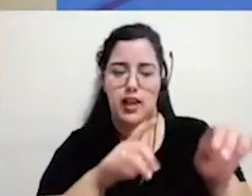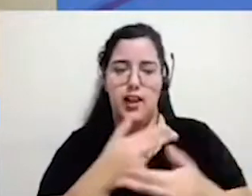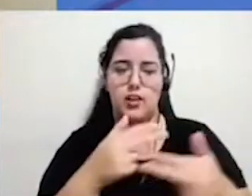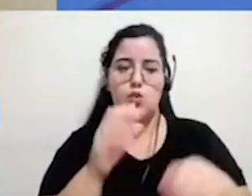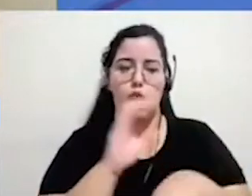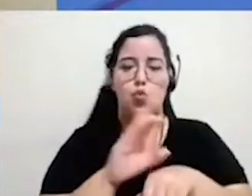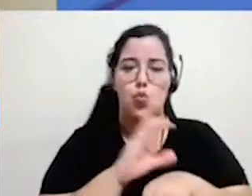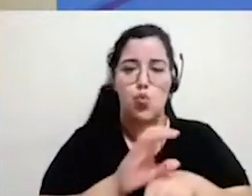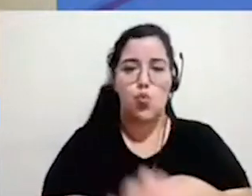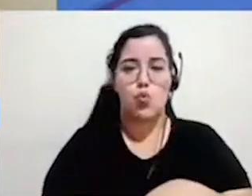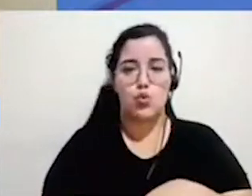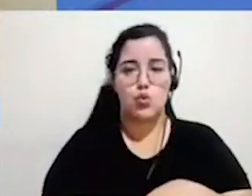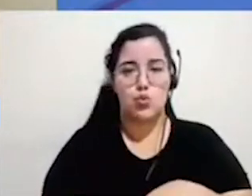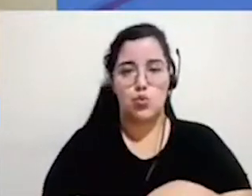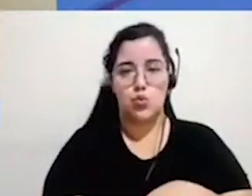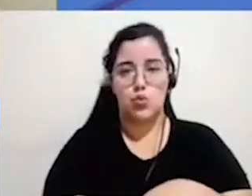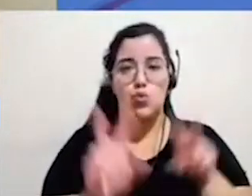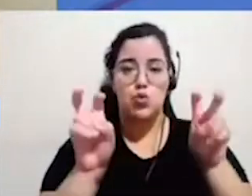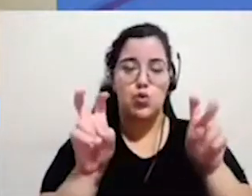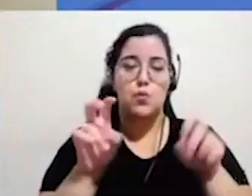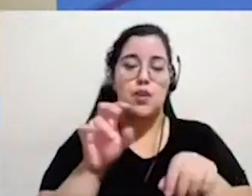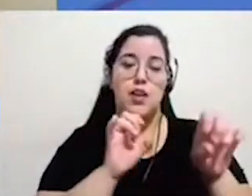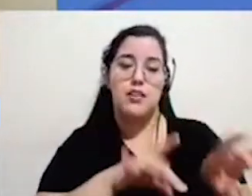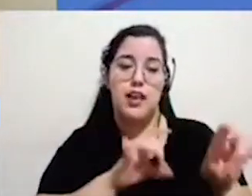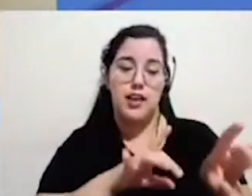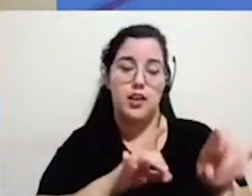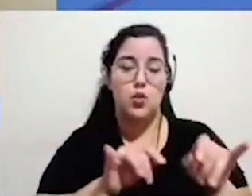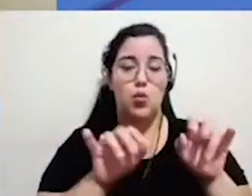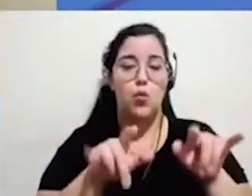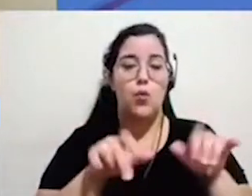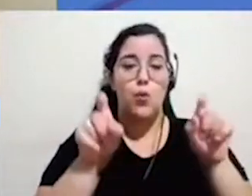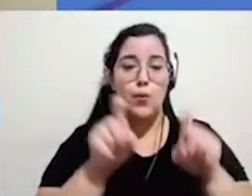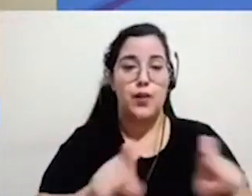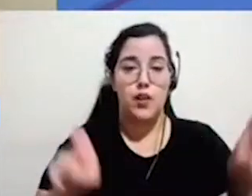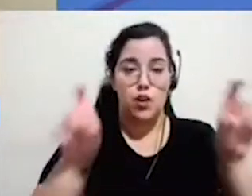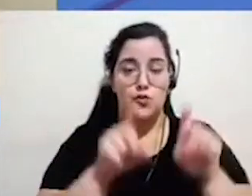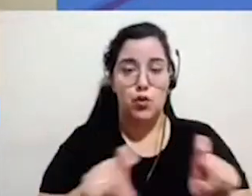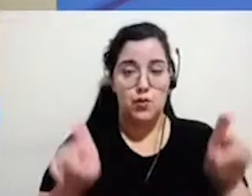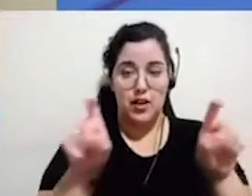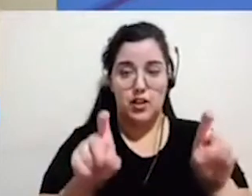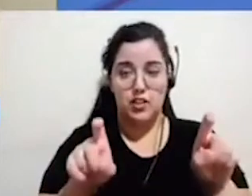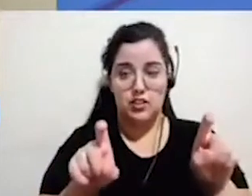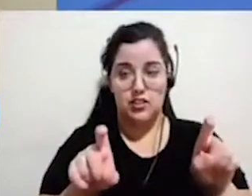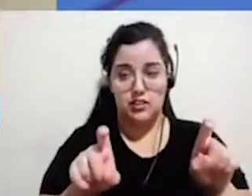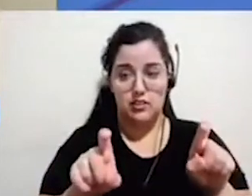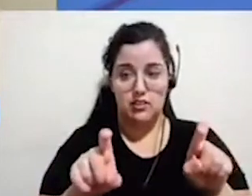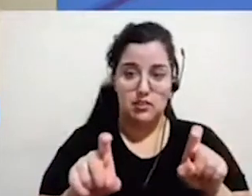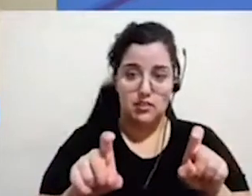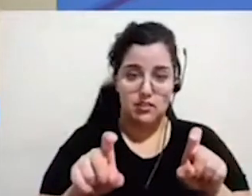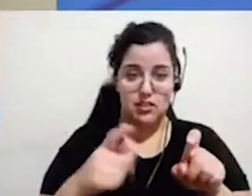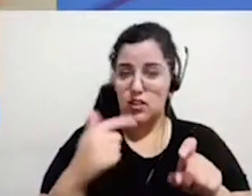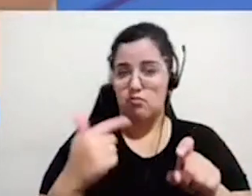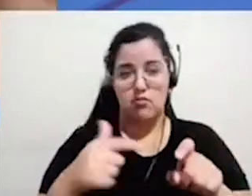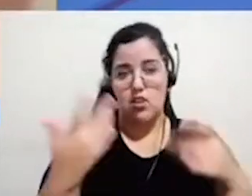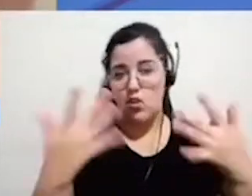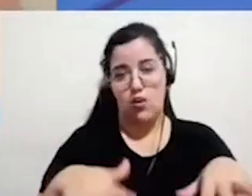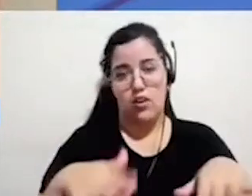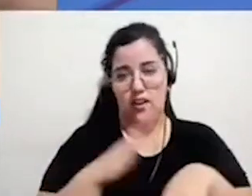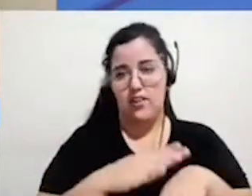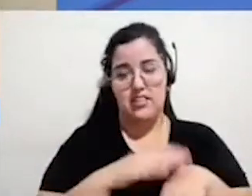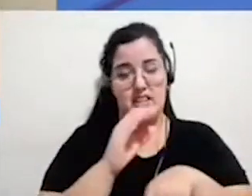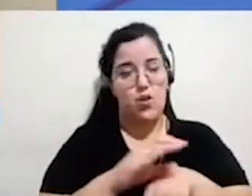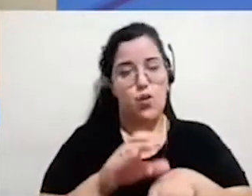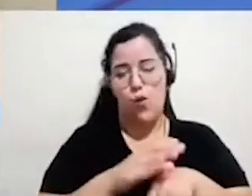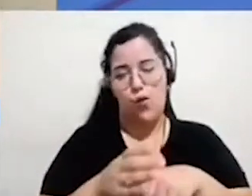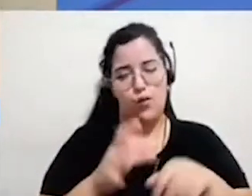curso é tecnologia, é técnico em informática. Nenhum jovem quer fazer técnico em informática. Não, não vai fazer. Não querer fazer